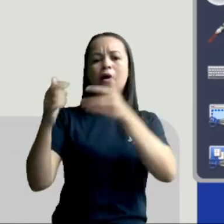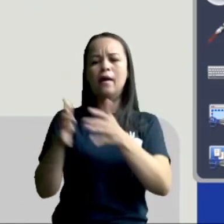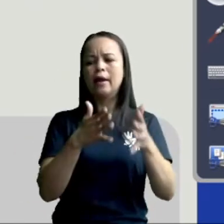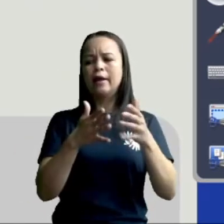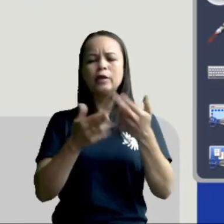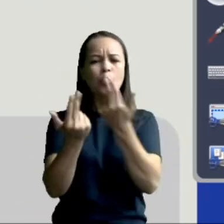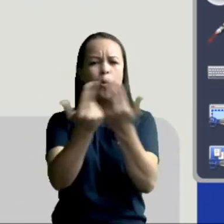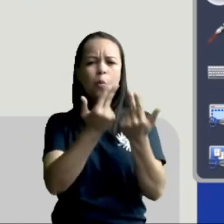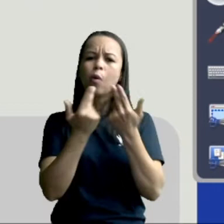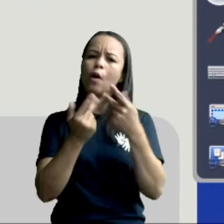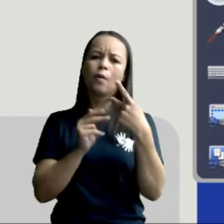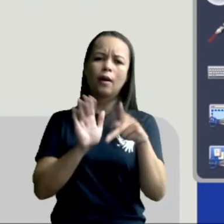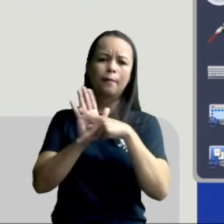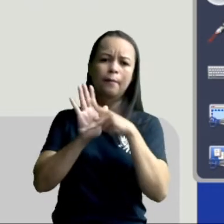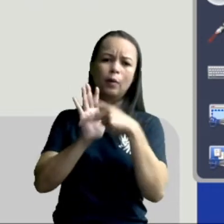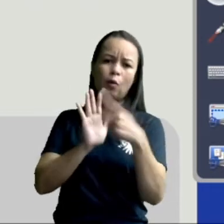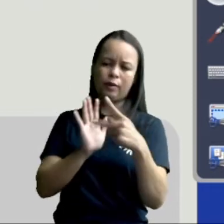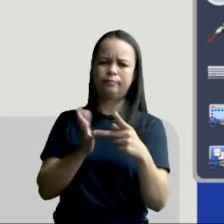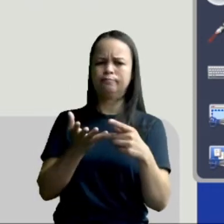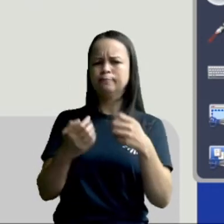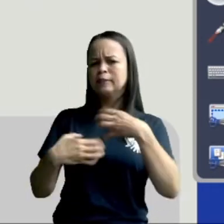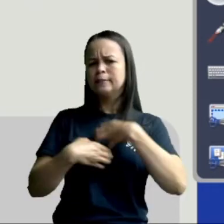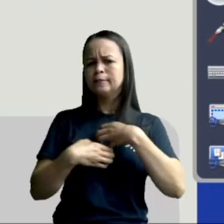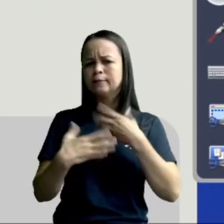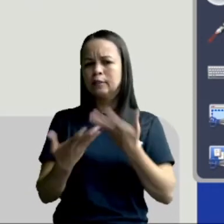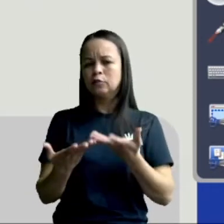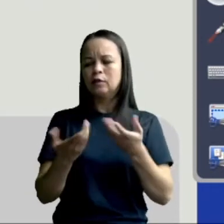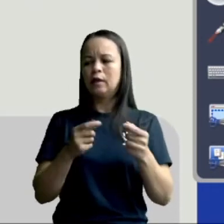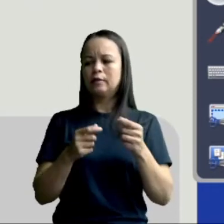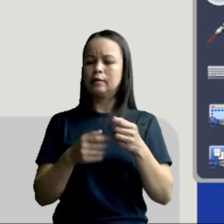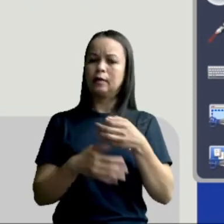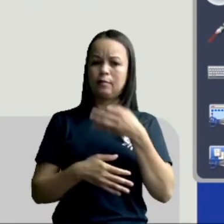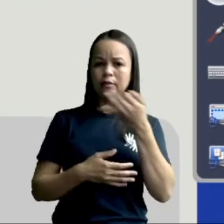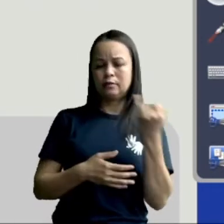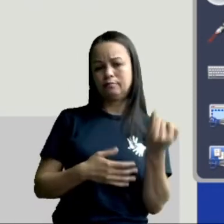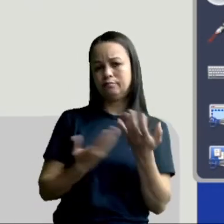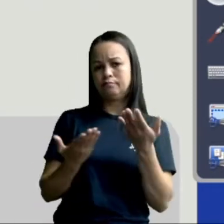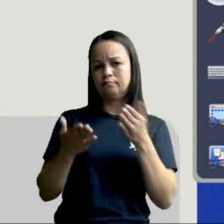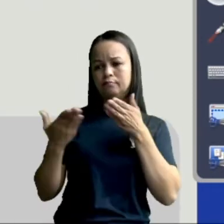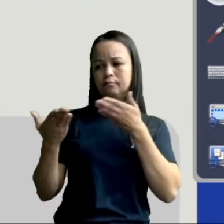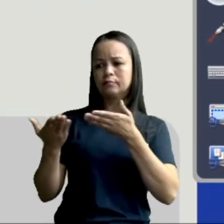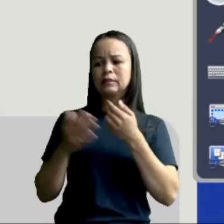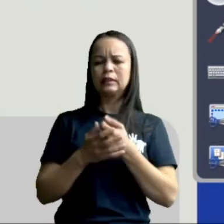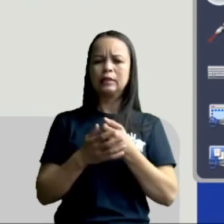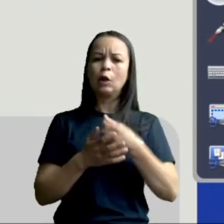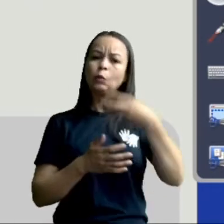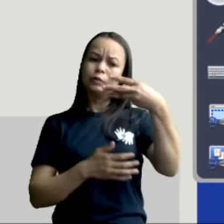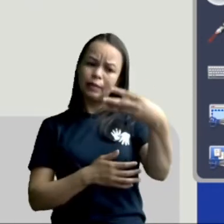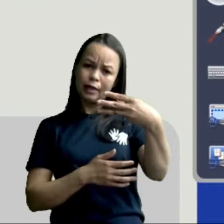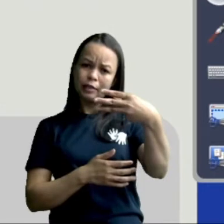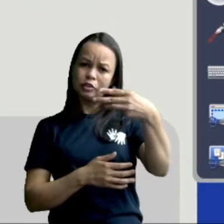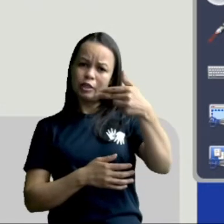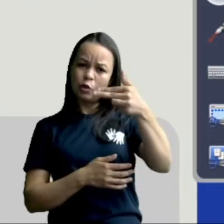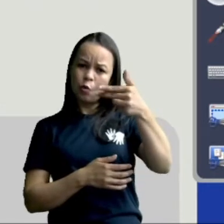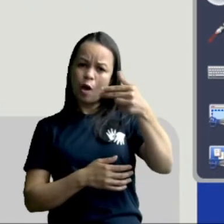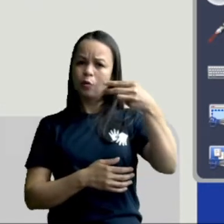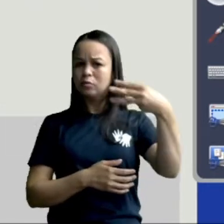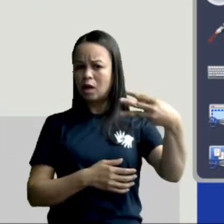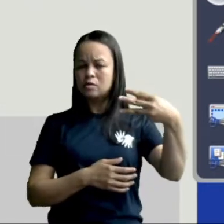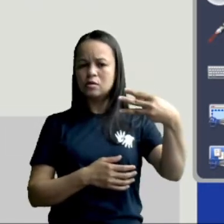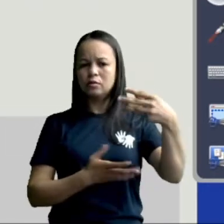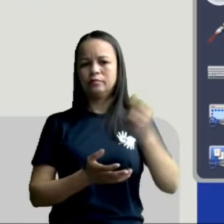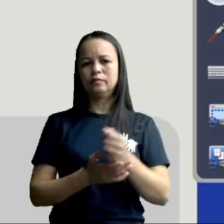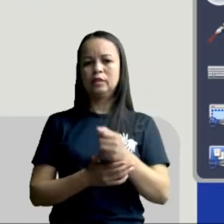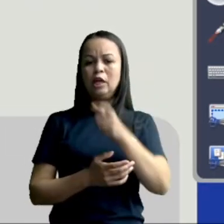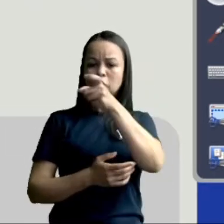ela mesma. E faz sentido, né, gente? Essa aqui é a mais óbvia de toda. 3 é igual a 3. X menos 1